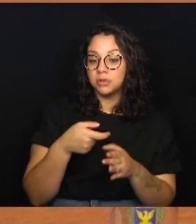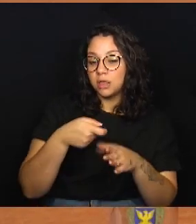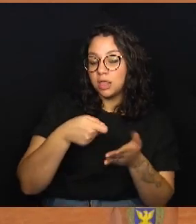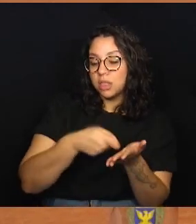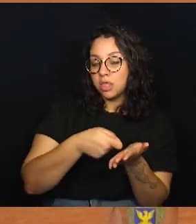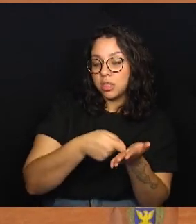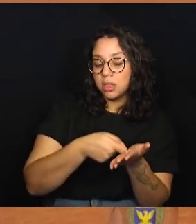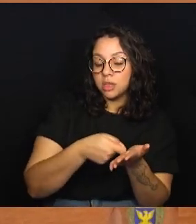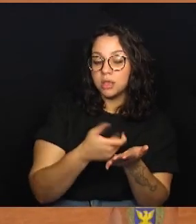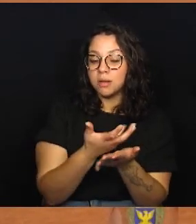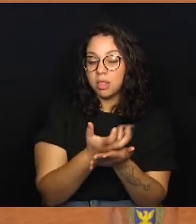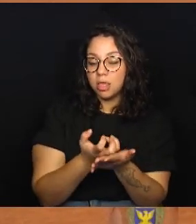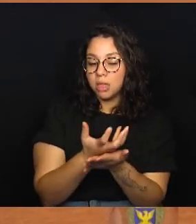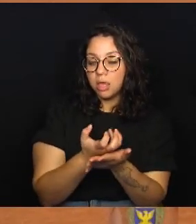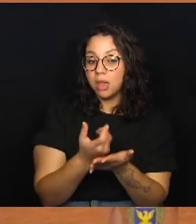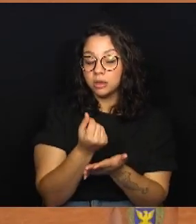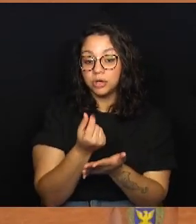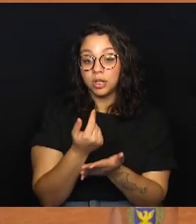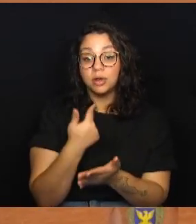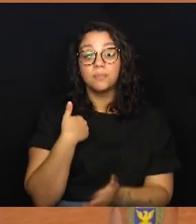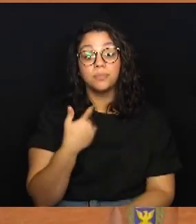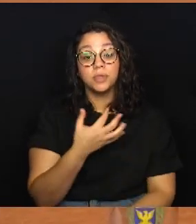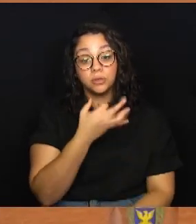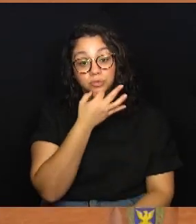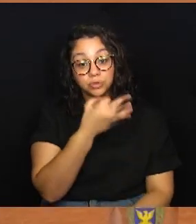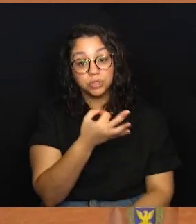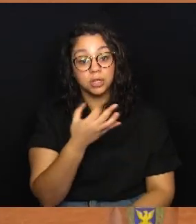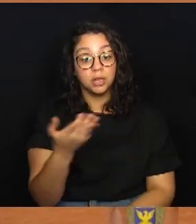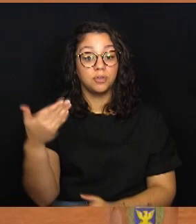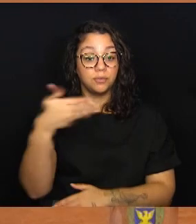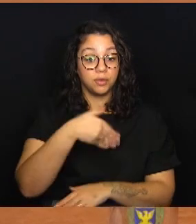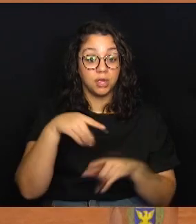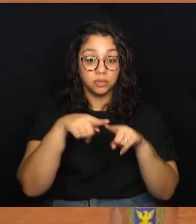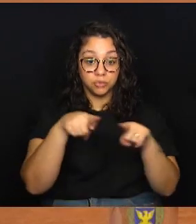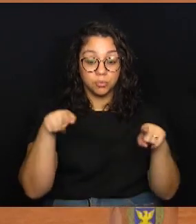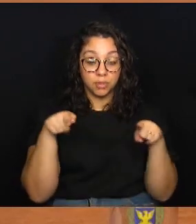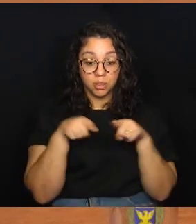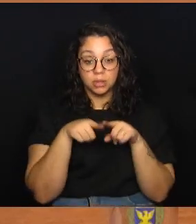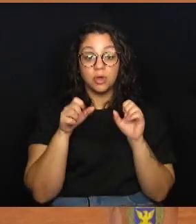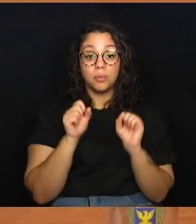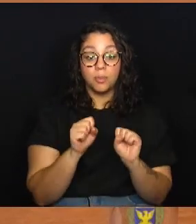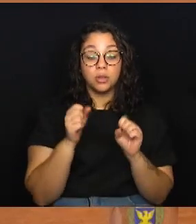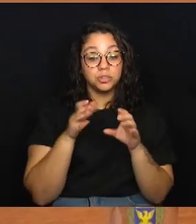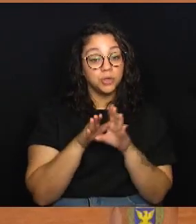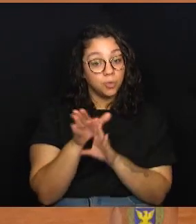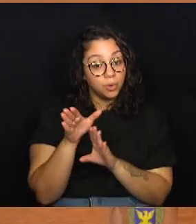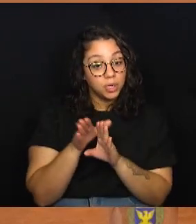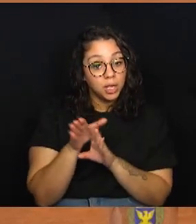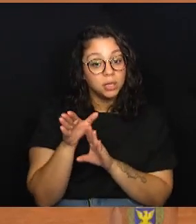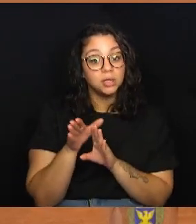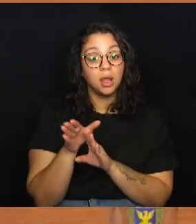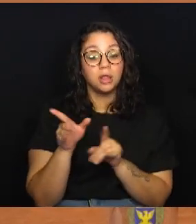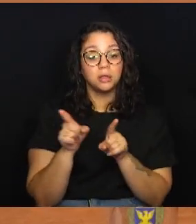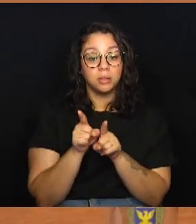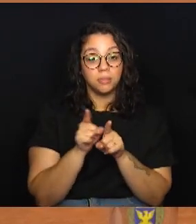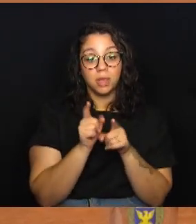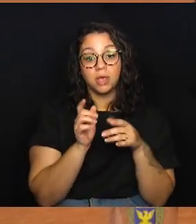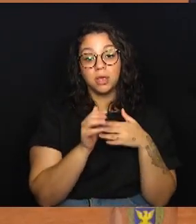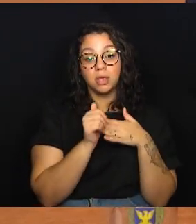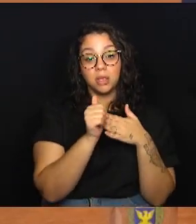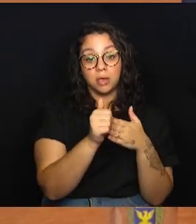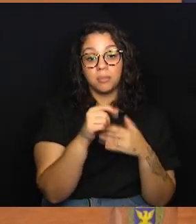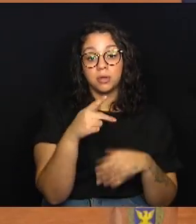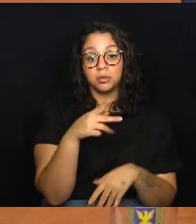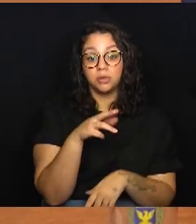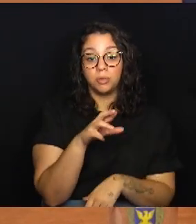é que não estão nas cláusulas dos contratos sugerir ele como presidente que ele viesse ao meu gabinete e nós pudéssemos